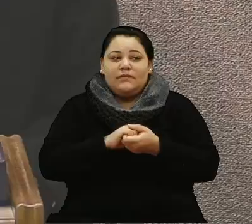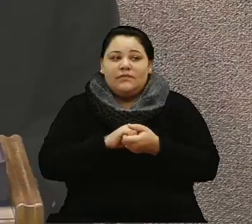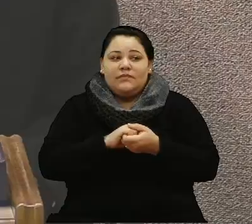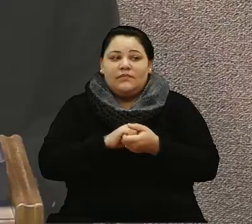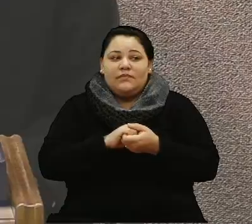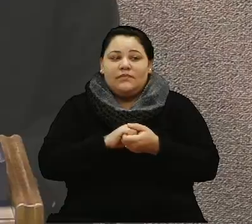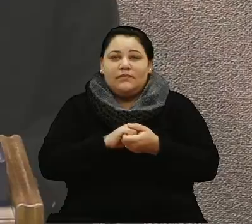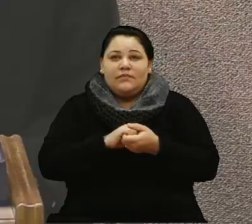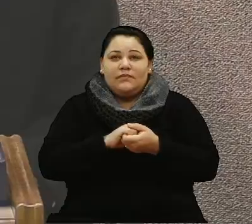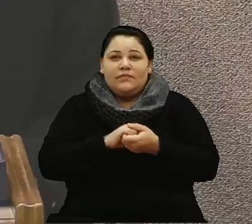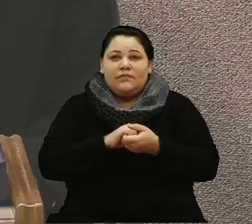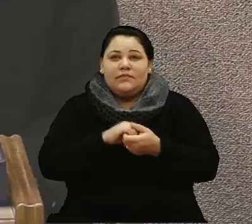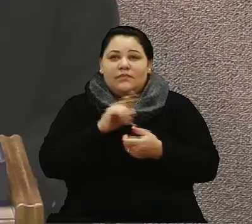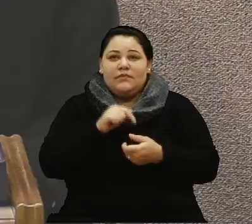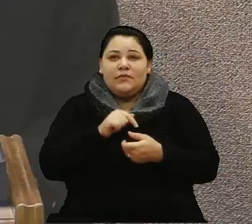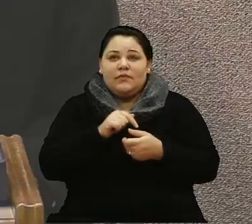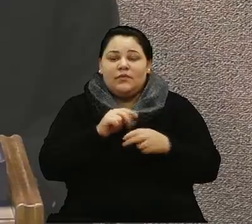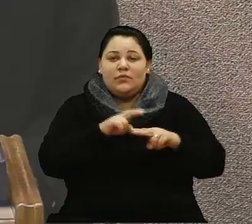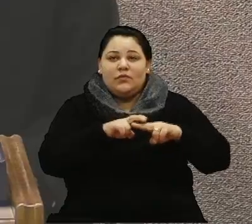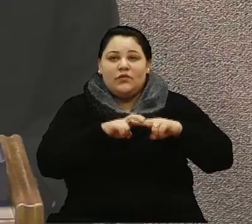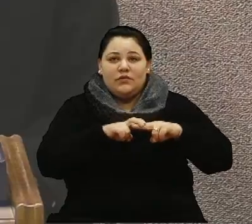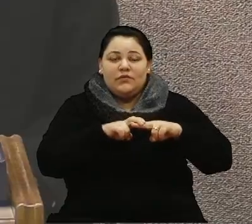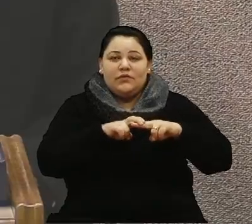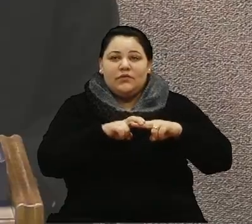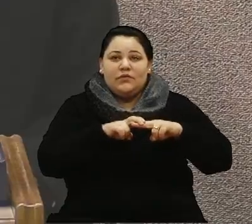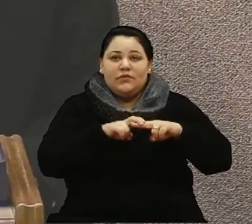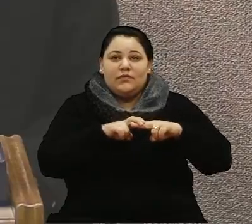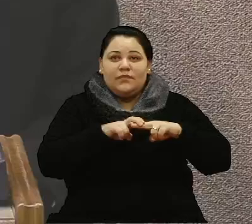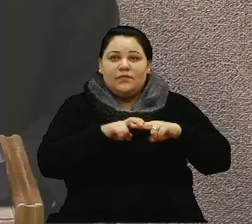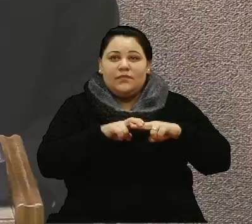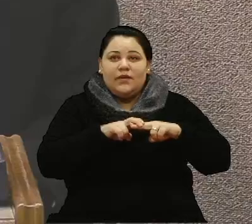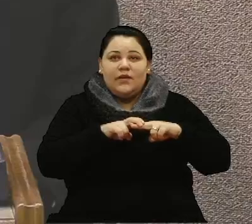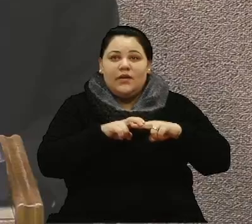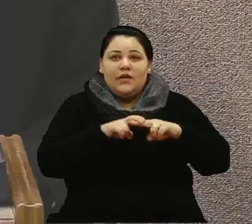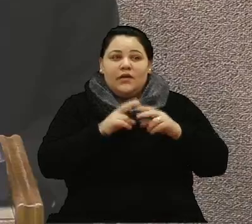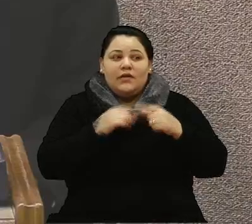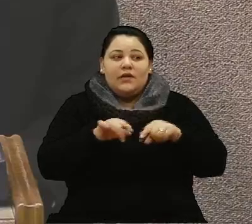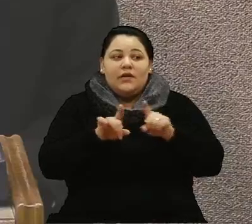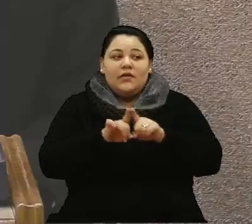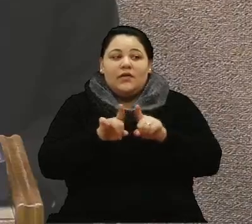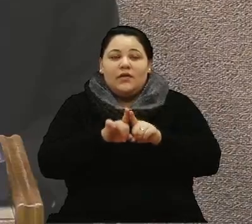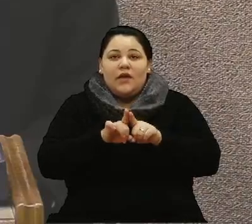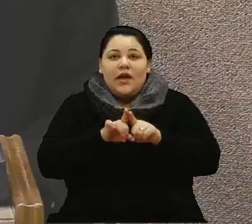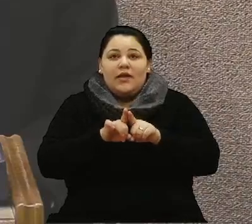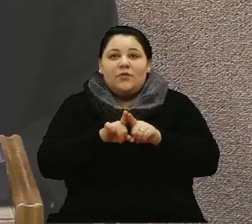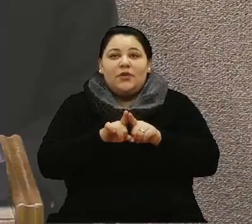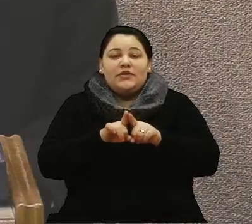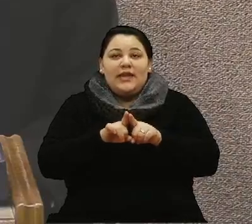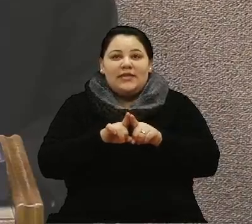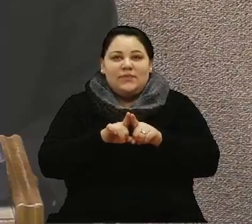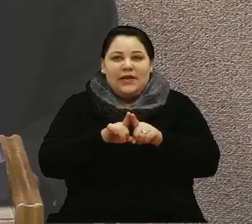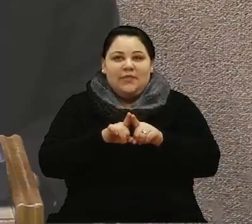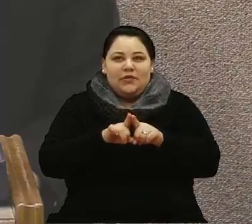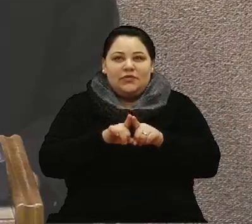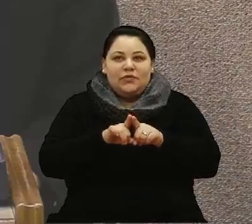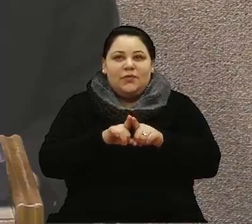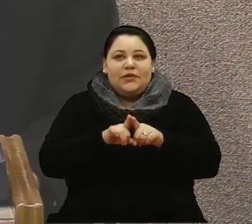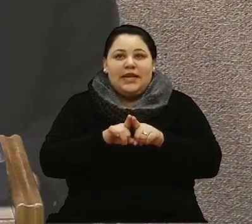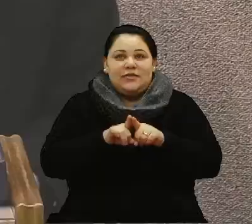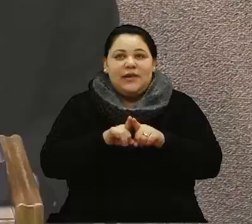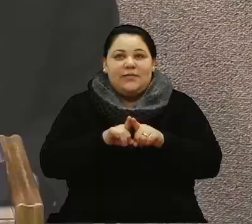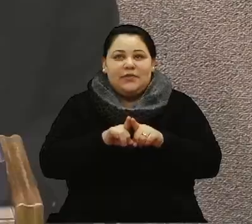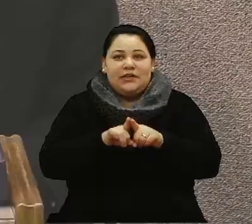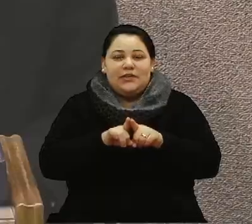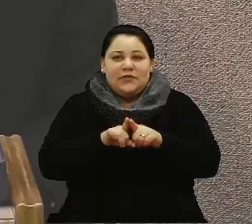justa. Então, nesse sentido, para mim, essa notícia que Vossa Excelência traz, e certamente vai aprimorar mais